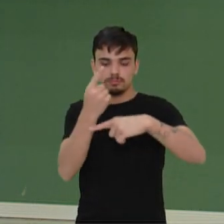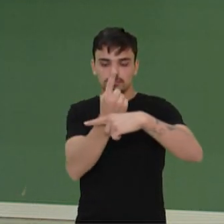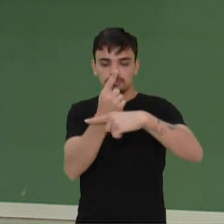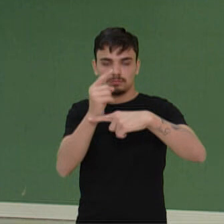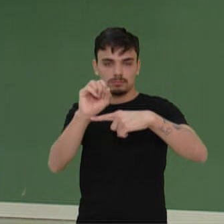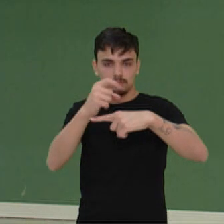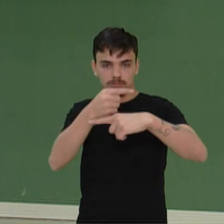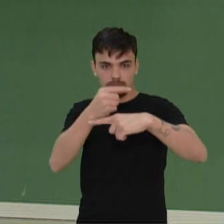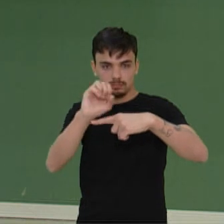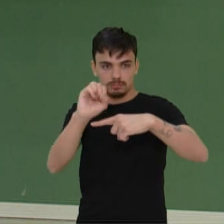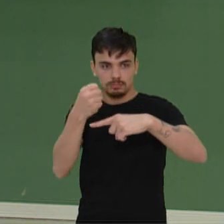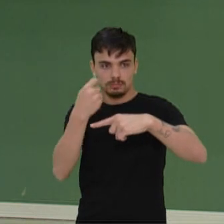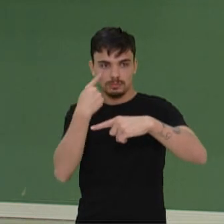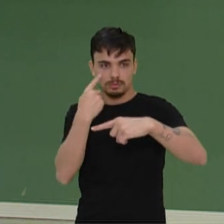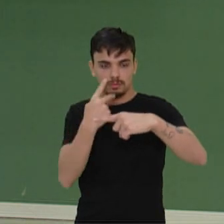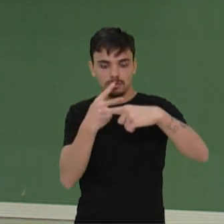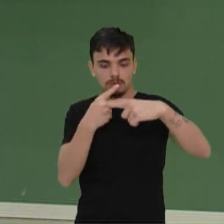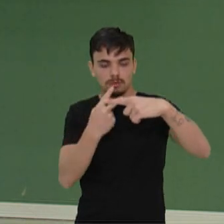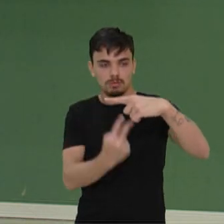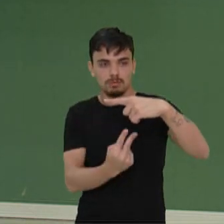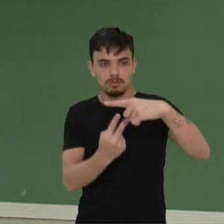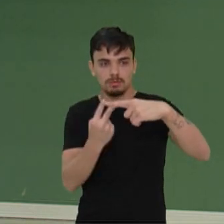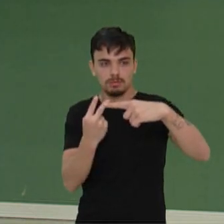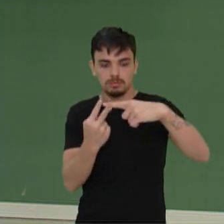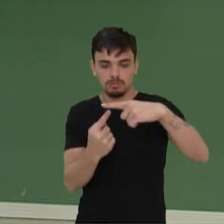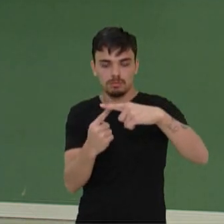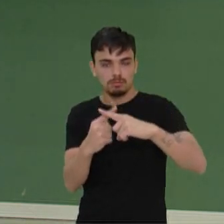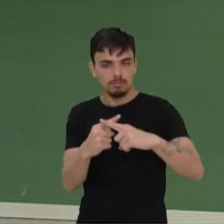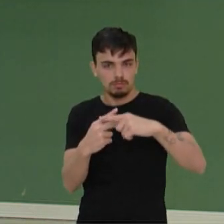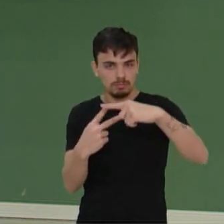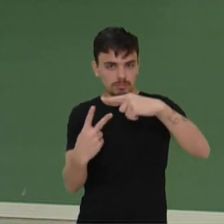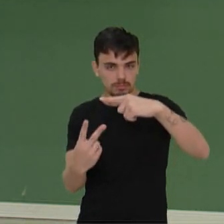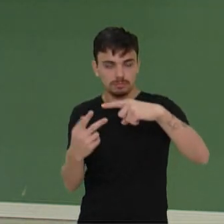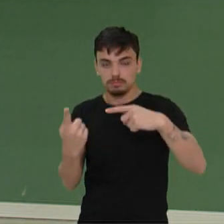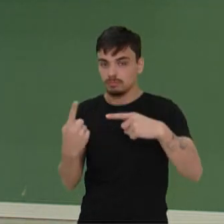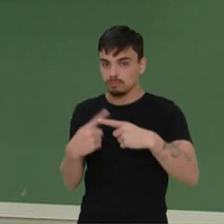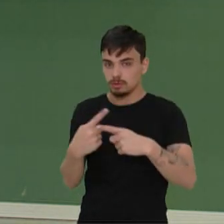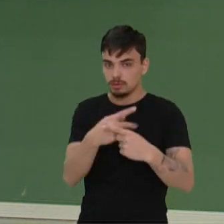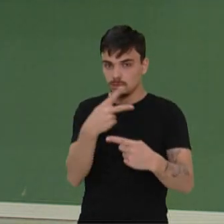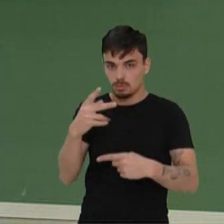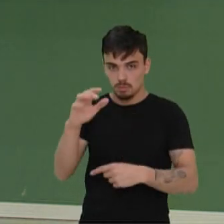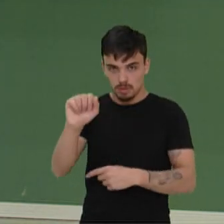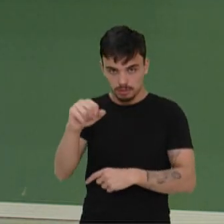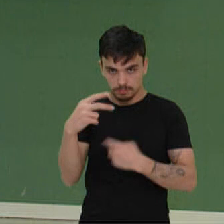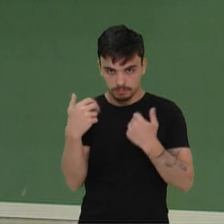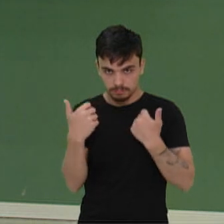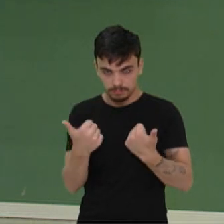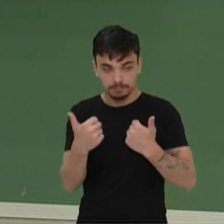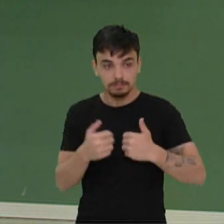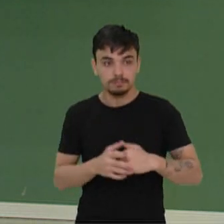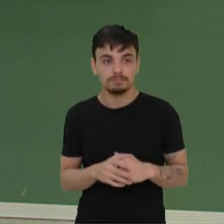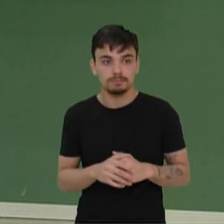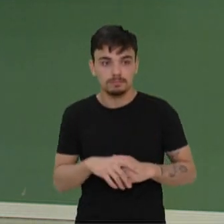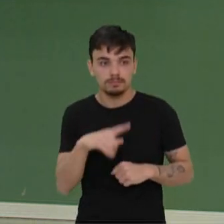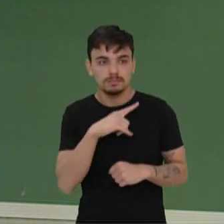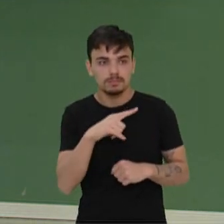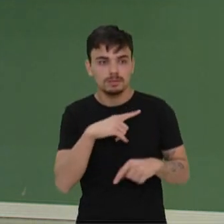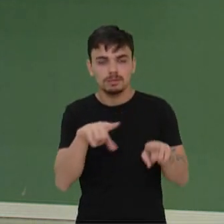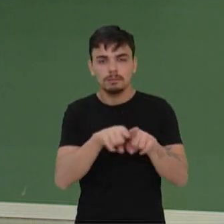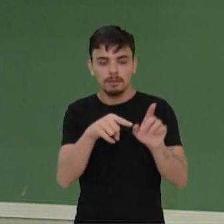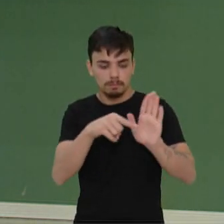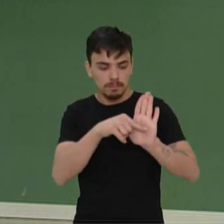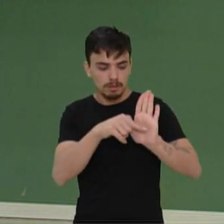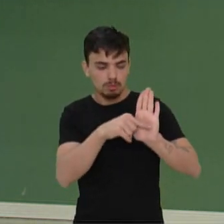do B, e aqui no denominador 2 vezes o A. Então 2 vezes o 2, porque o A vale 2, beleza? Aí o sinalzinho de menos,